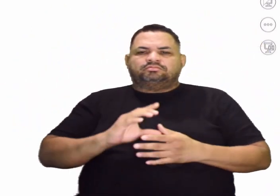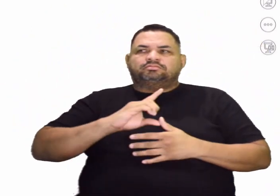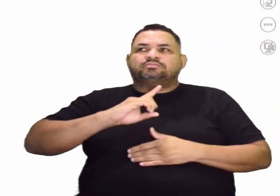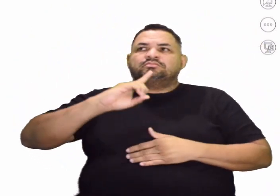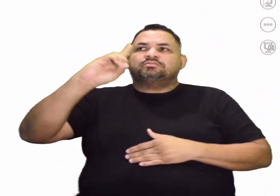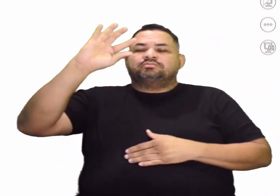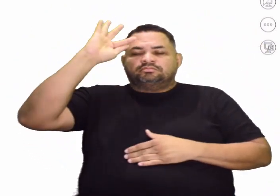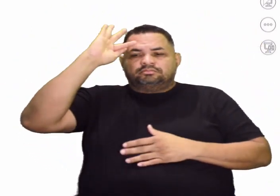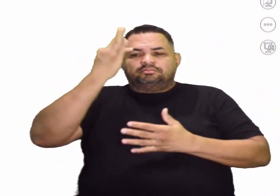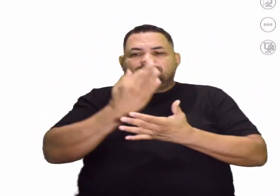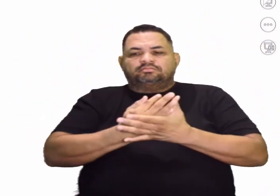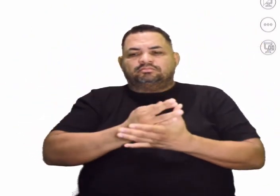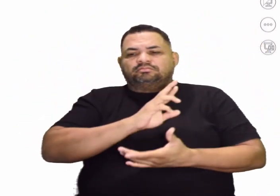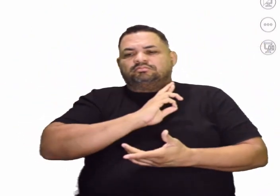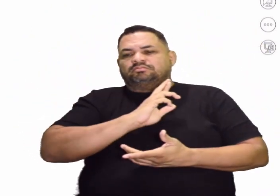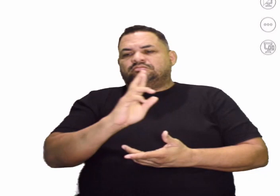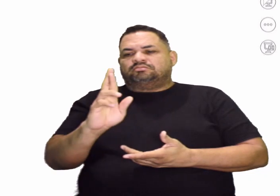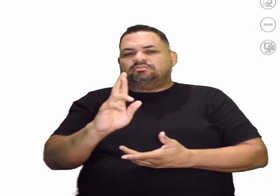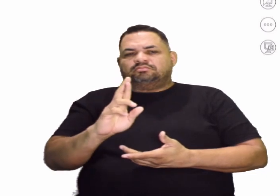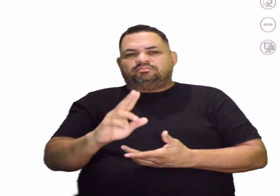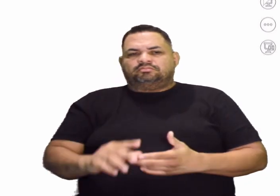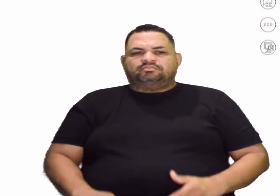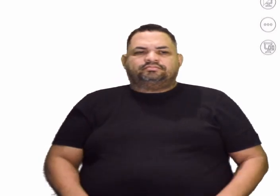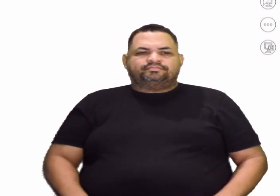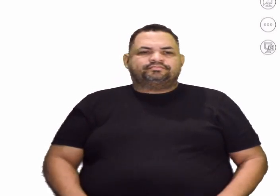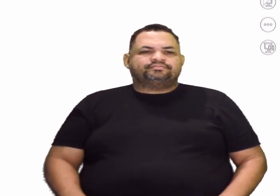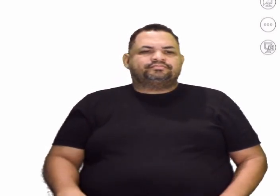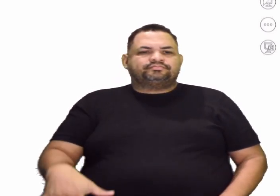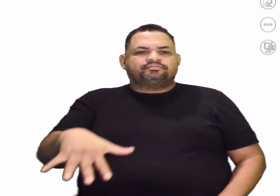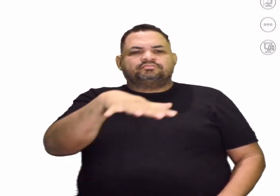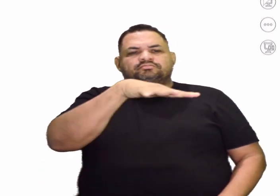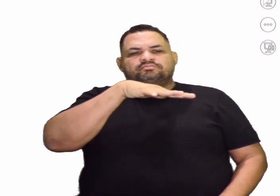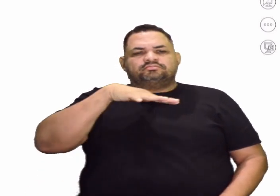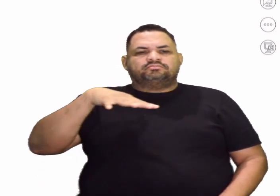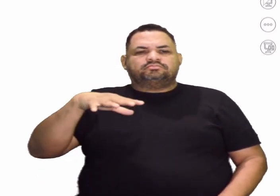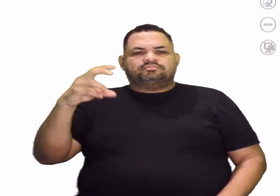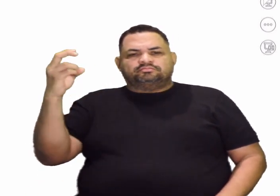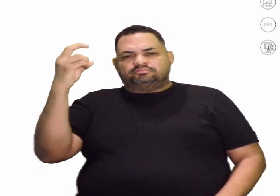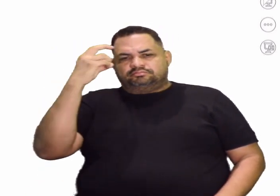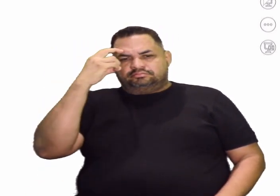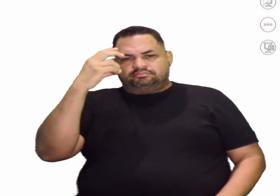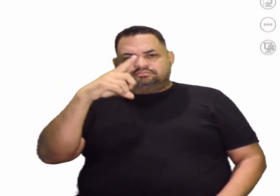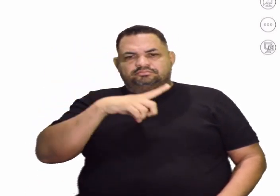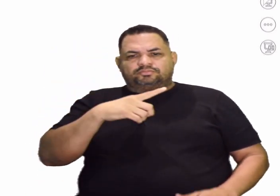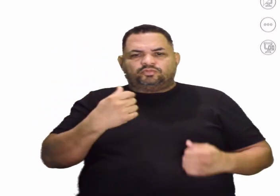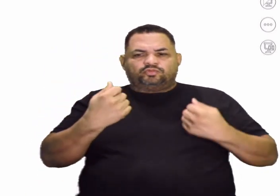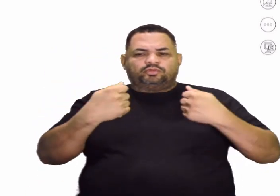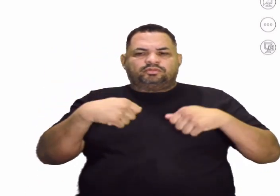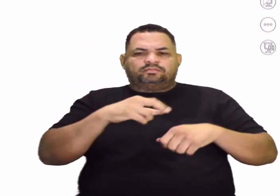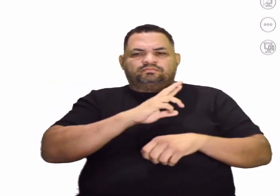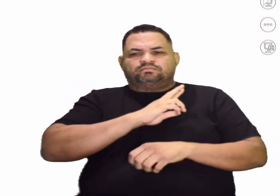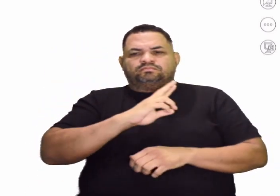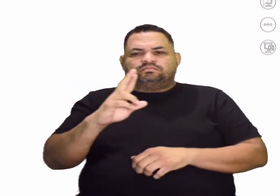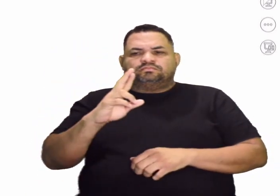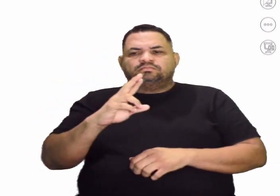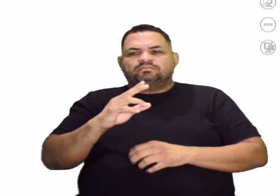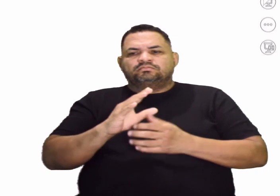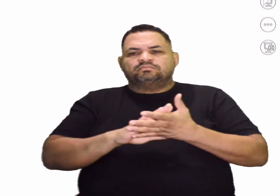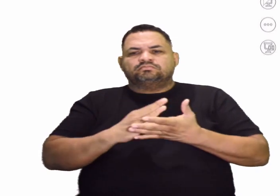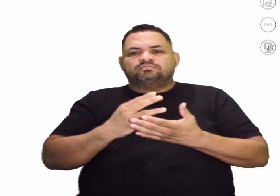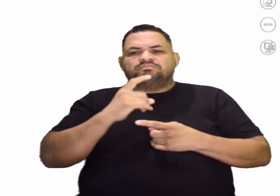questão da fé, da religiosidade, etc. O universo cultural dominado pela